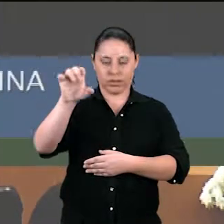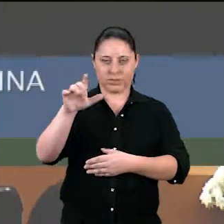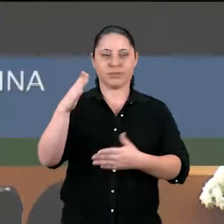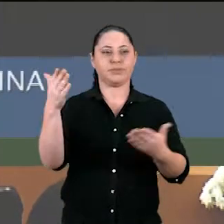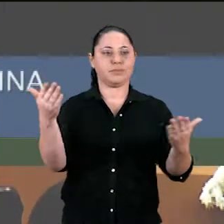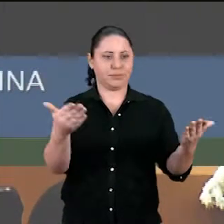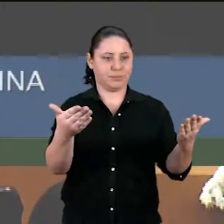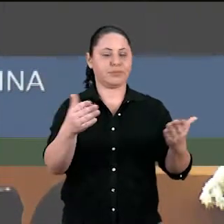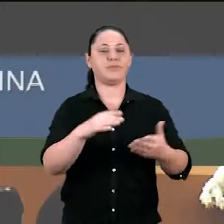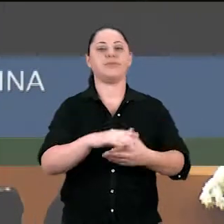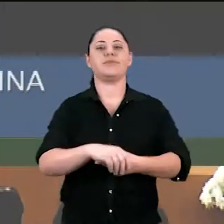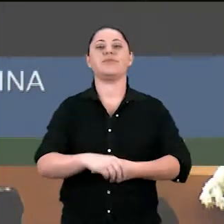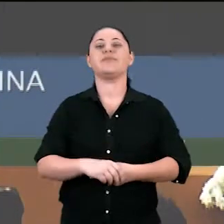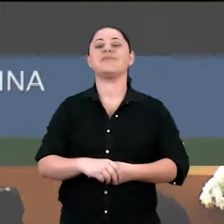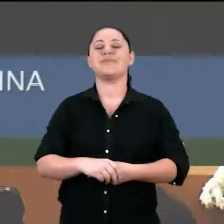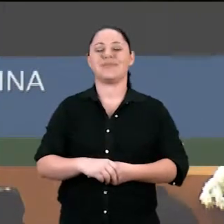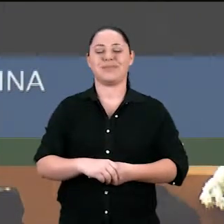gabinete.